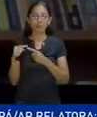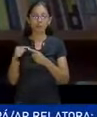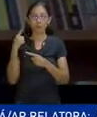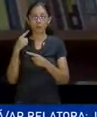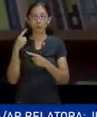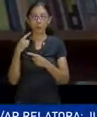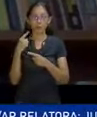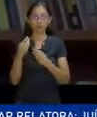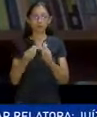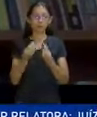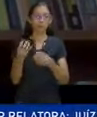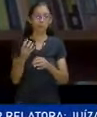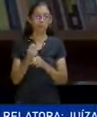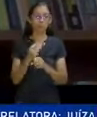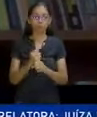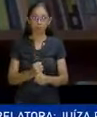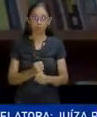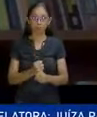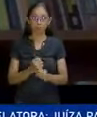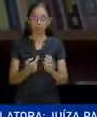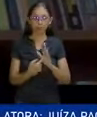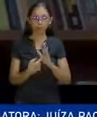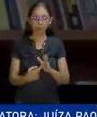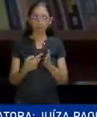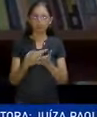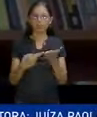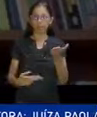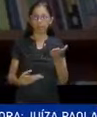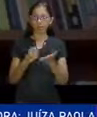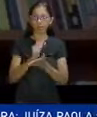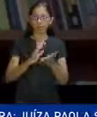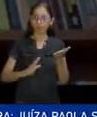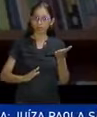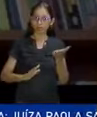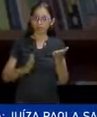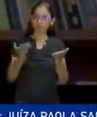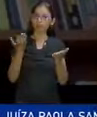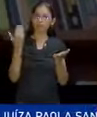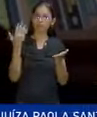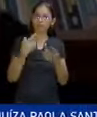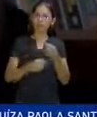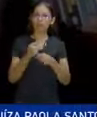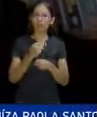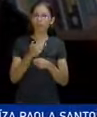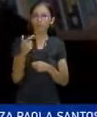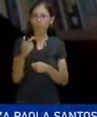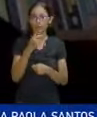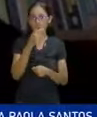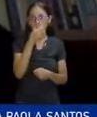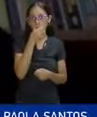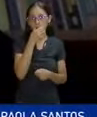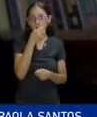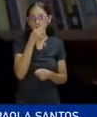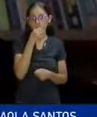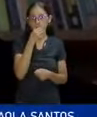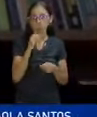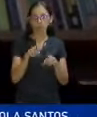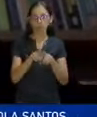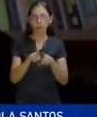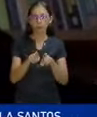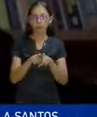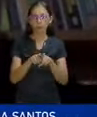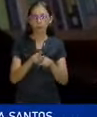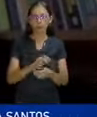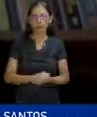contabilidade. Apresentar um relatório de atividades. E o escritório de advocacia apresentar